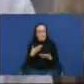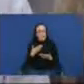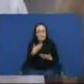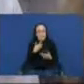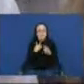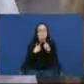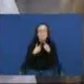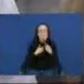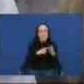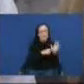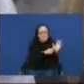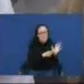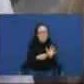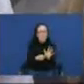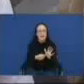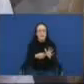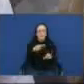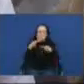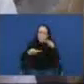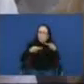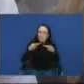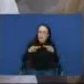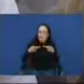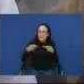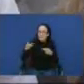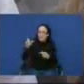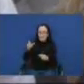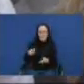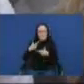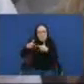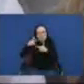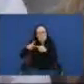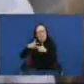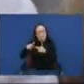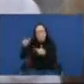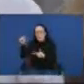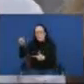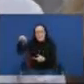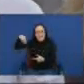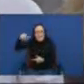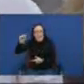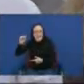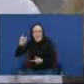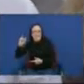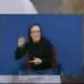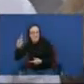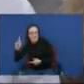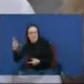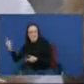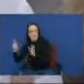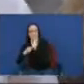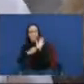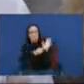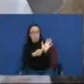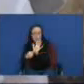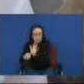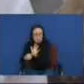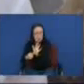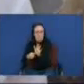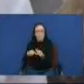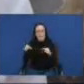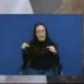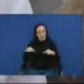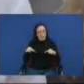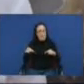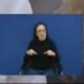ratificar aqui essa questão, esse problema que foi exposto pela senhora Nair. Essa casa já aprovou